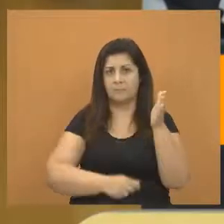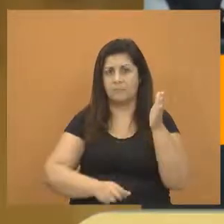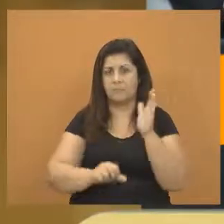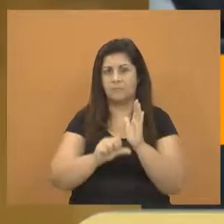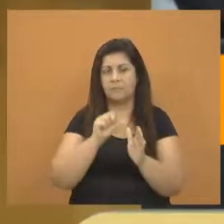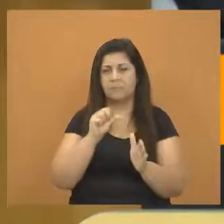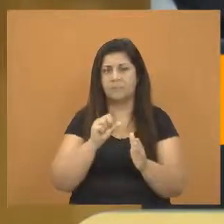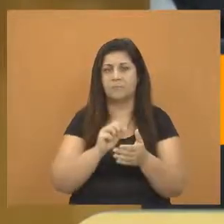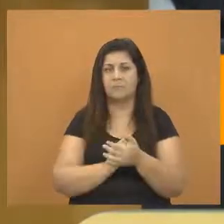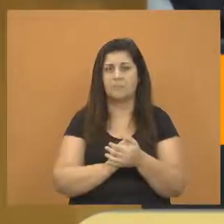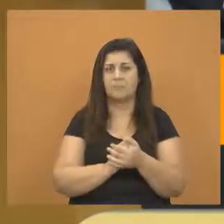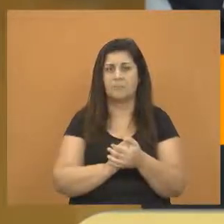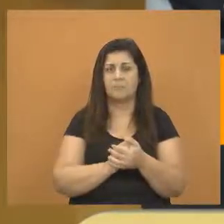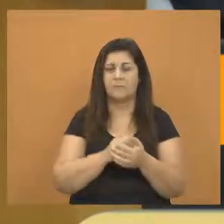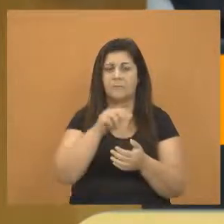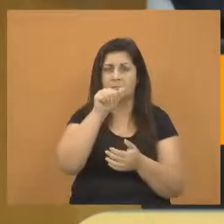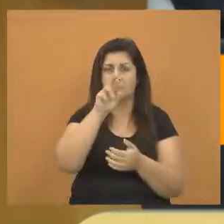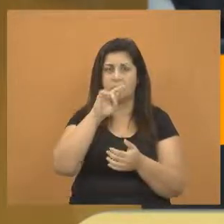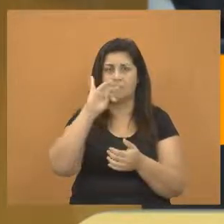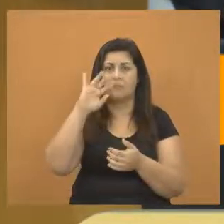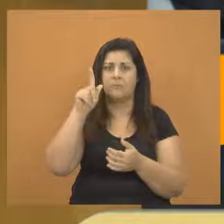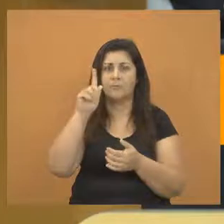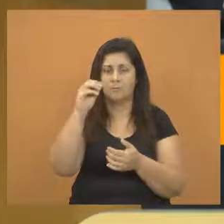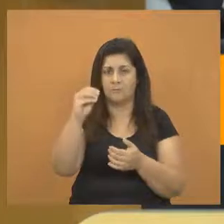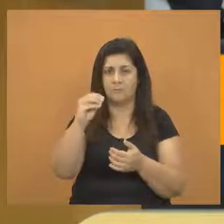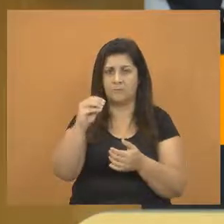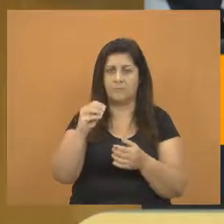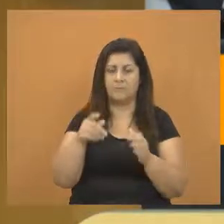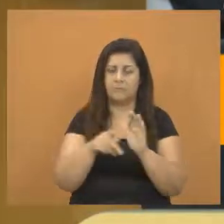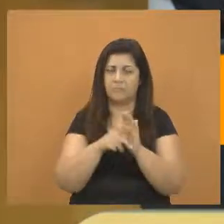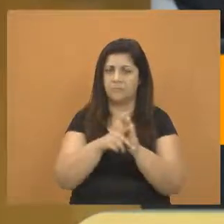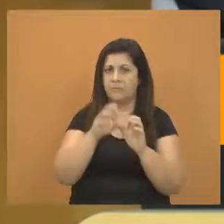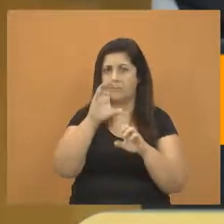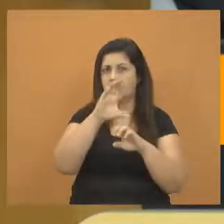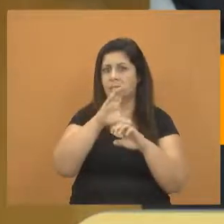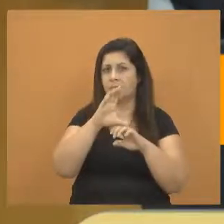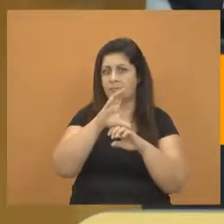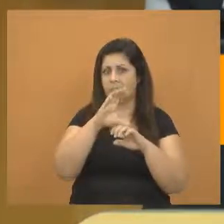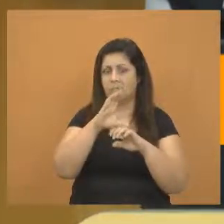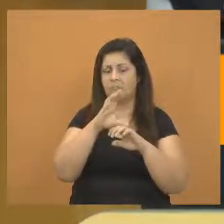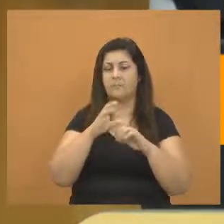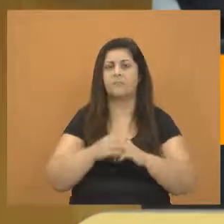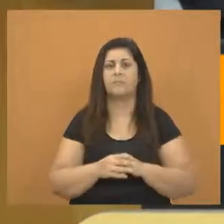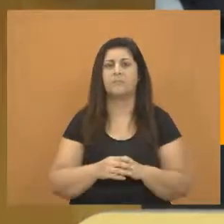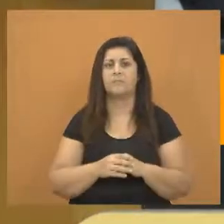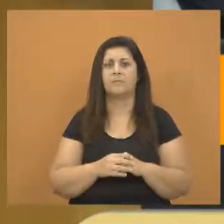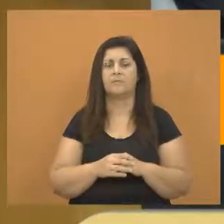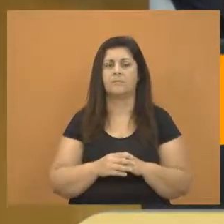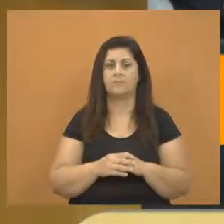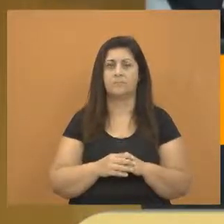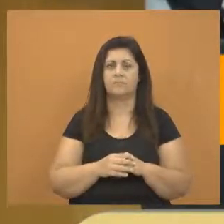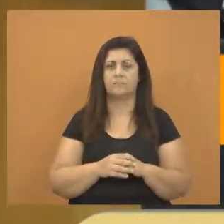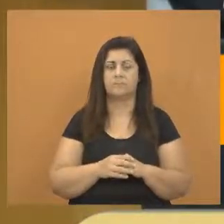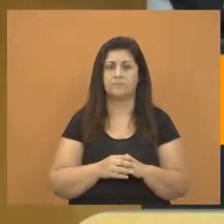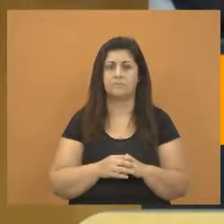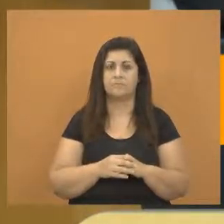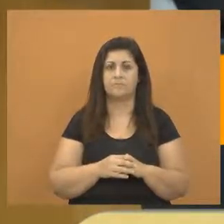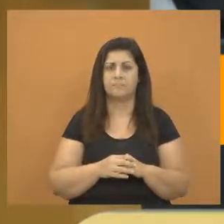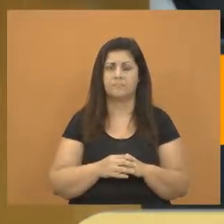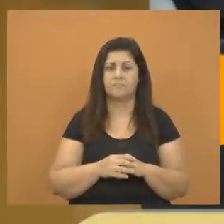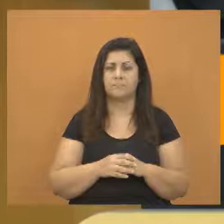artigo 165 da Constituição Federal e no artigo 1º das